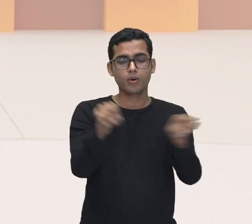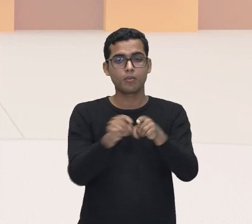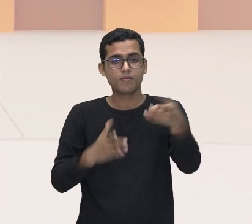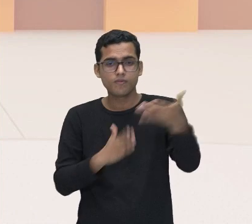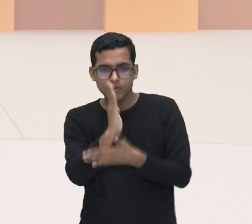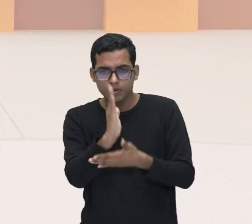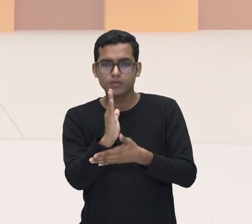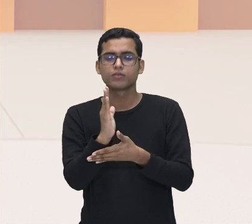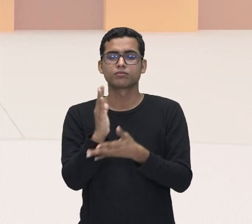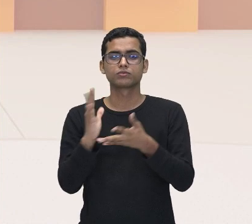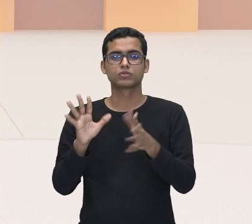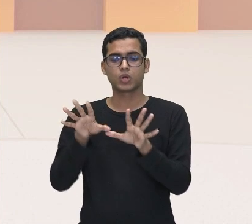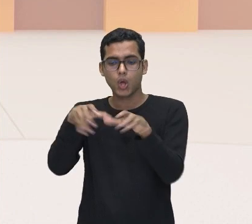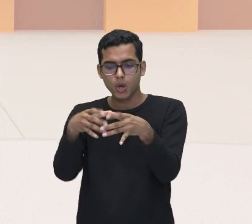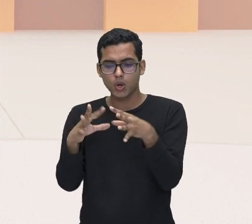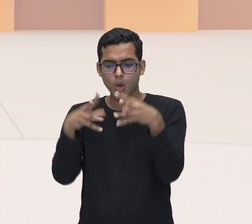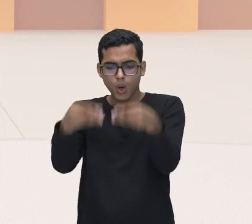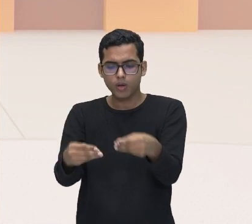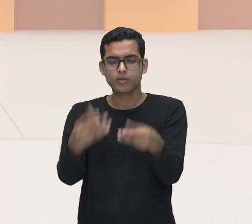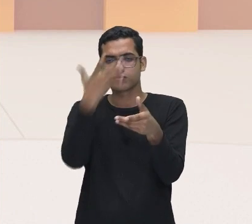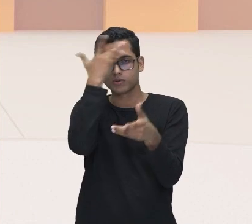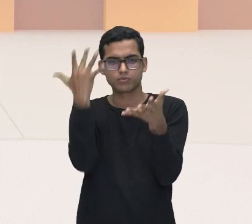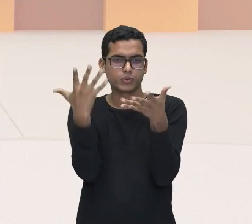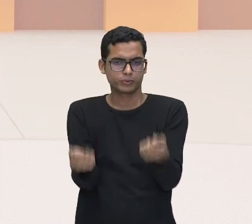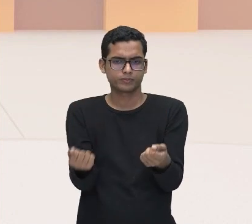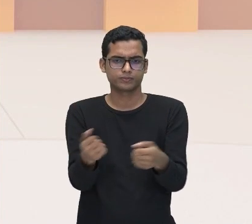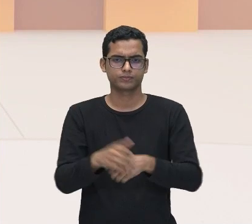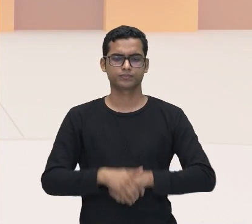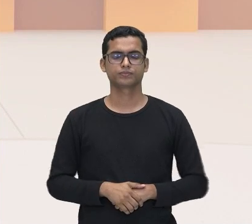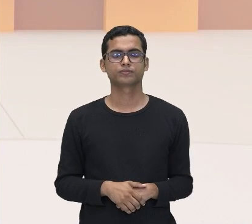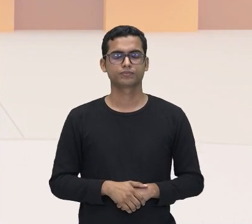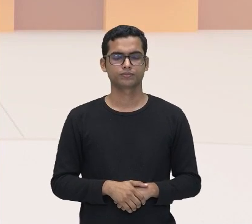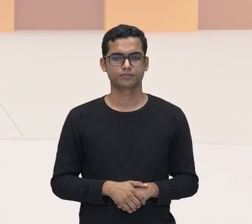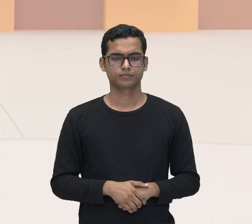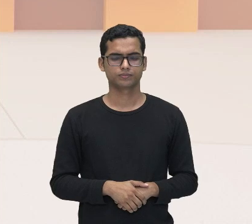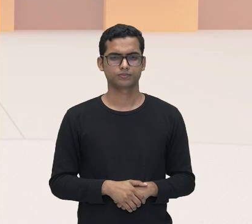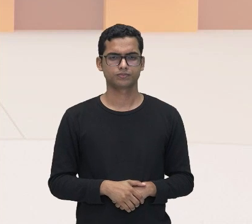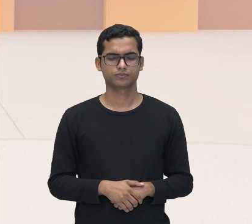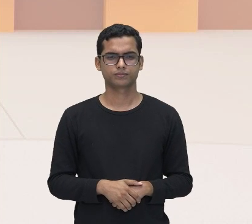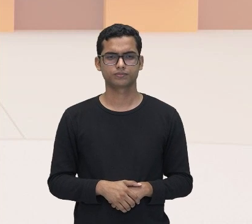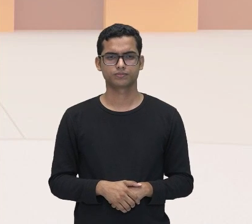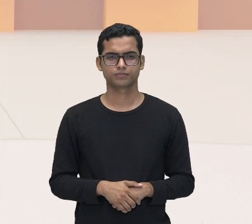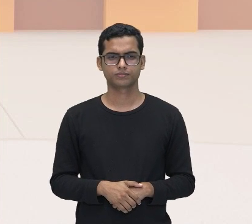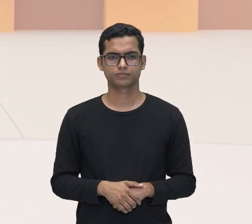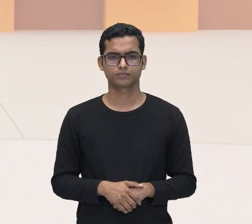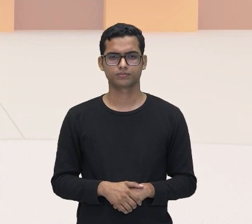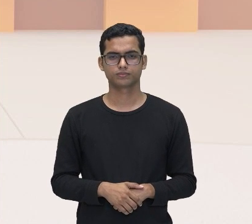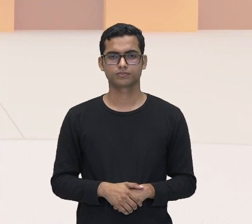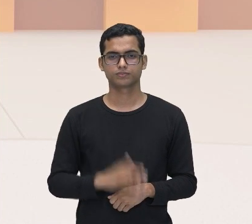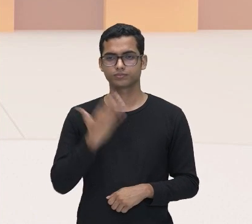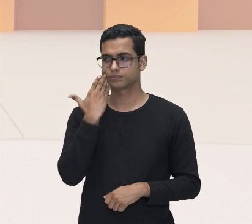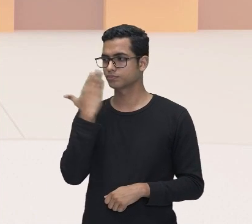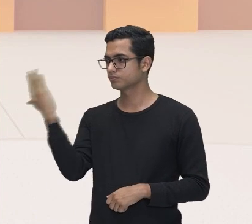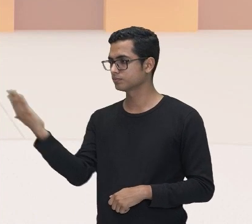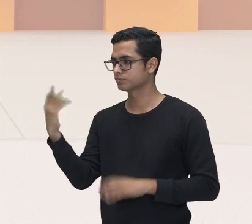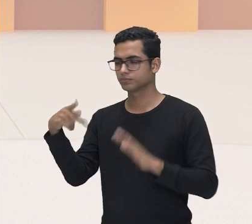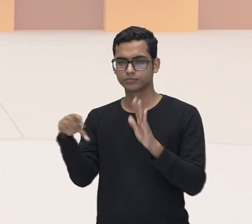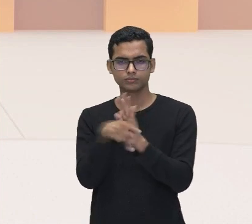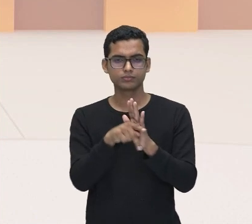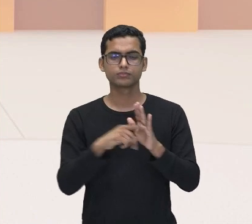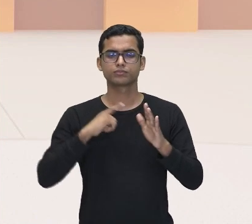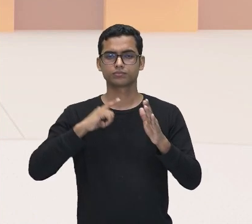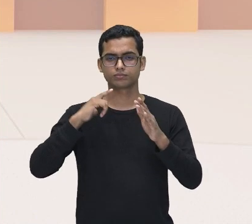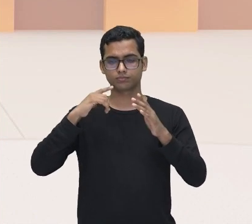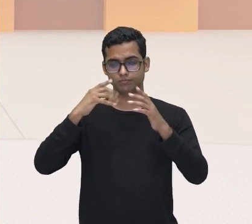são aprovadas e aceitas por todos, né? Então, essa aí é chamada da dominação